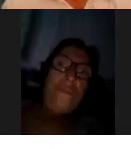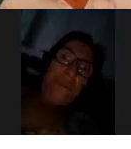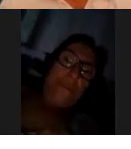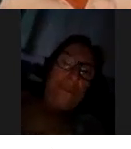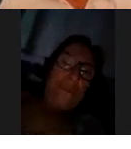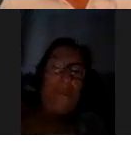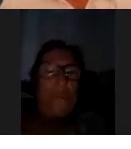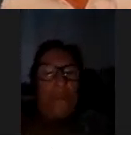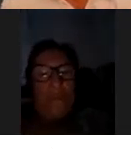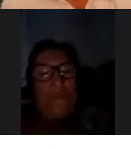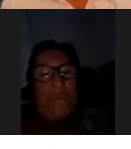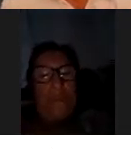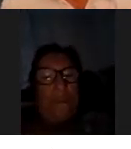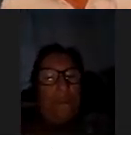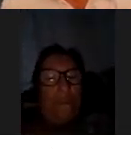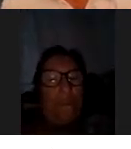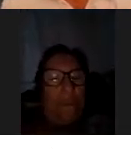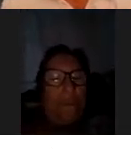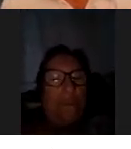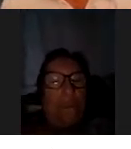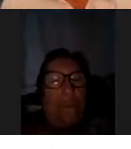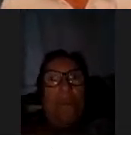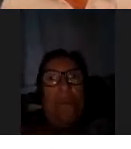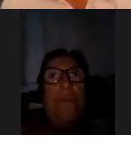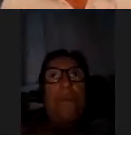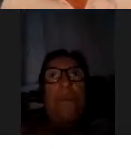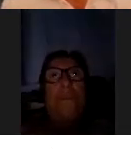em cores variadas, cada um com uma inscrição.